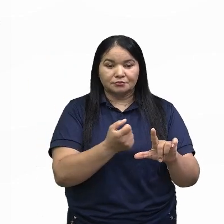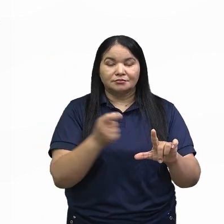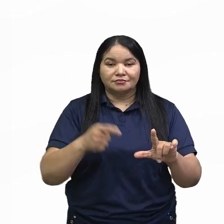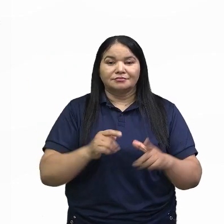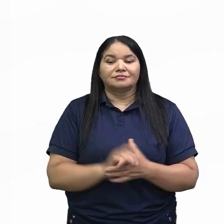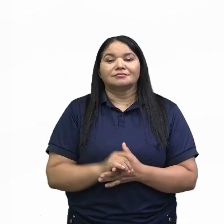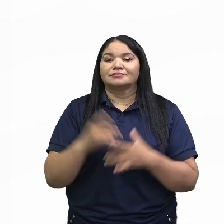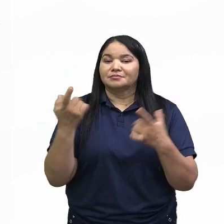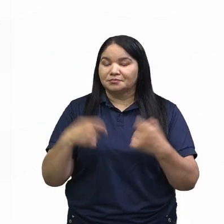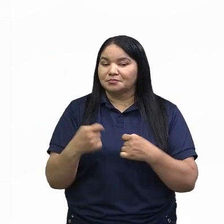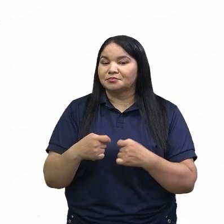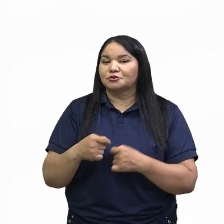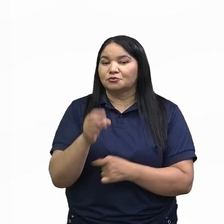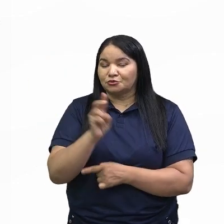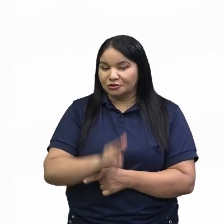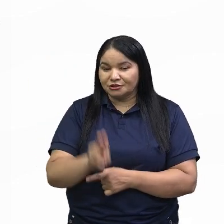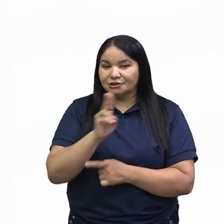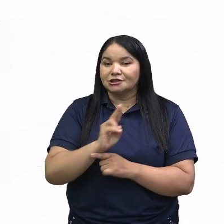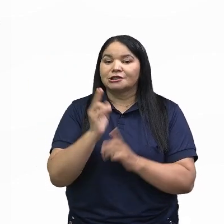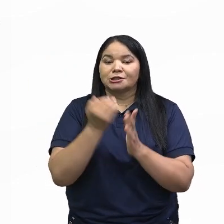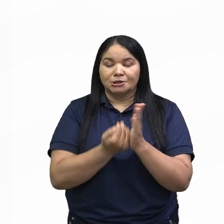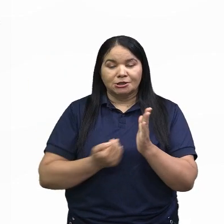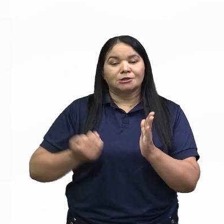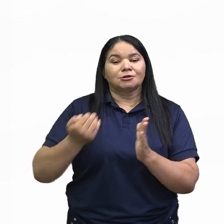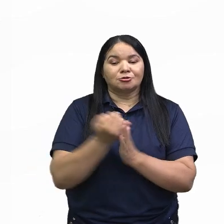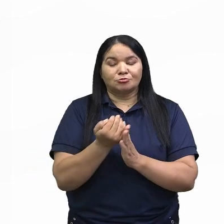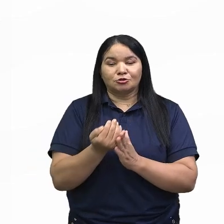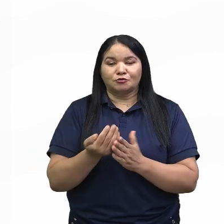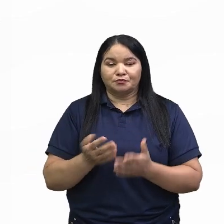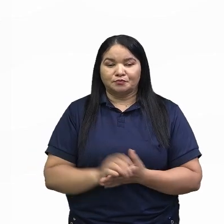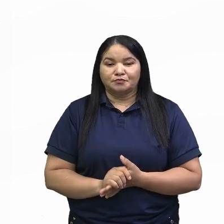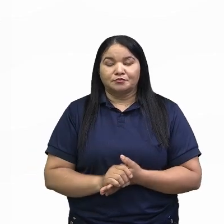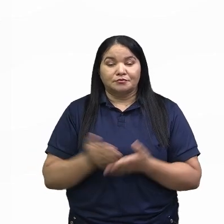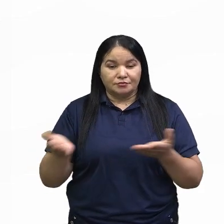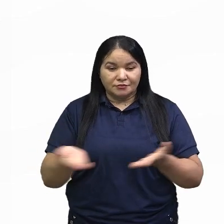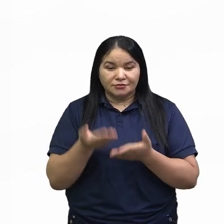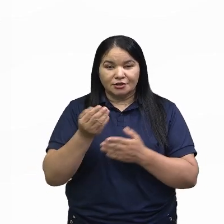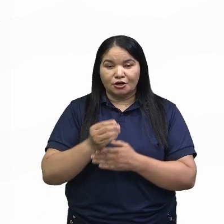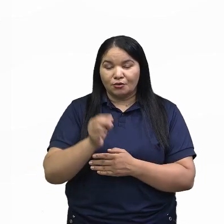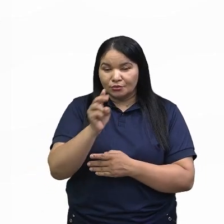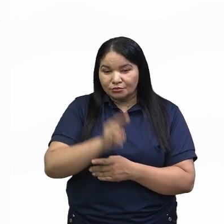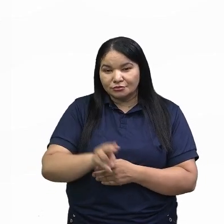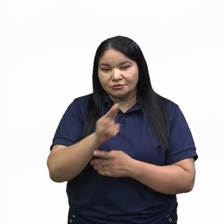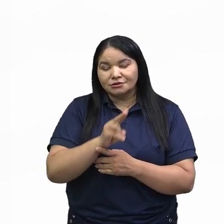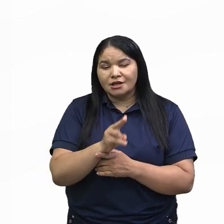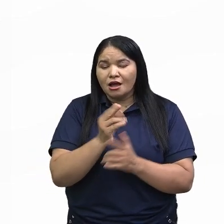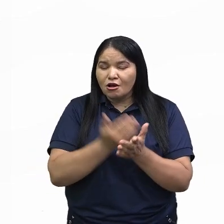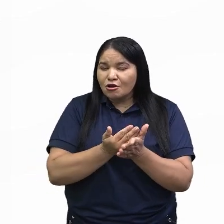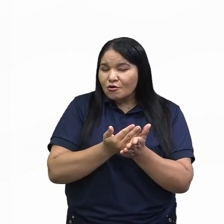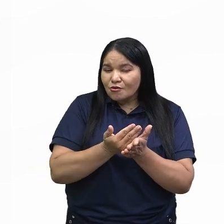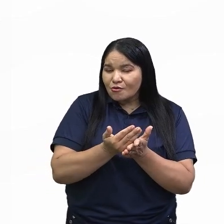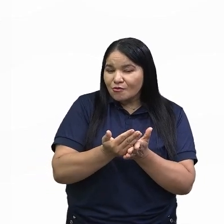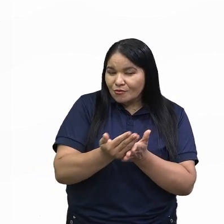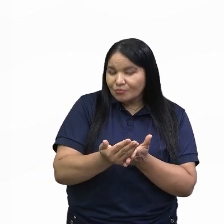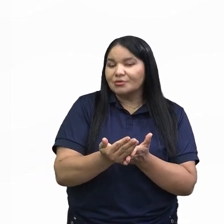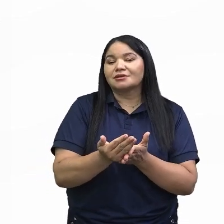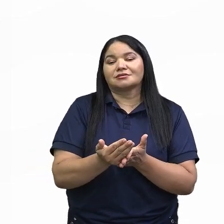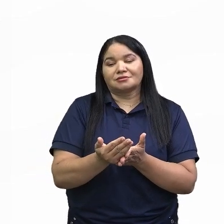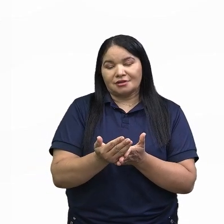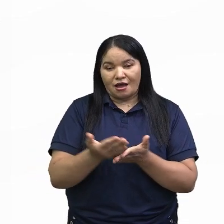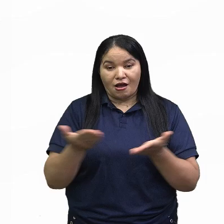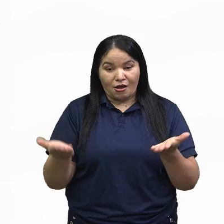ser bem mais utilizada, né? Nós estamos aí começando aí a usar a energia solar com